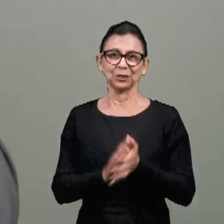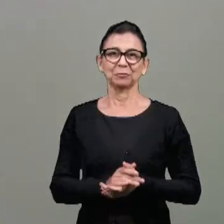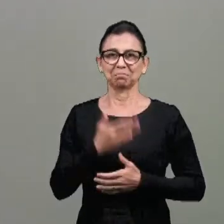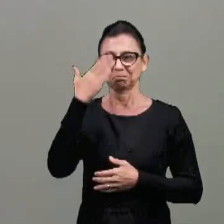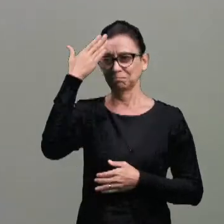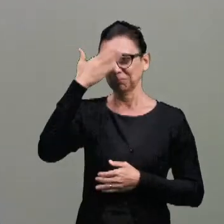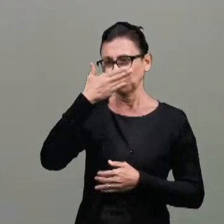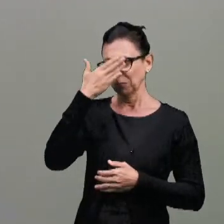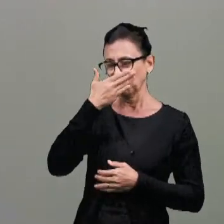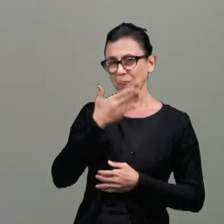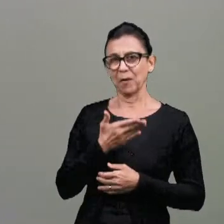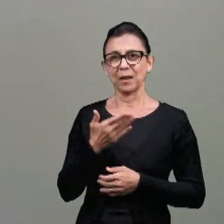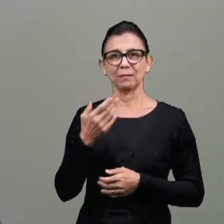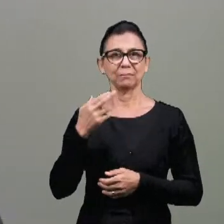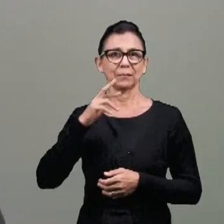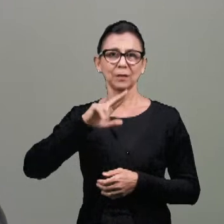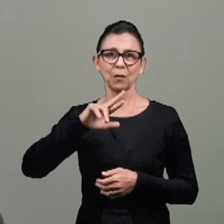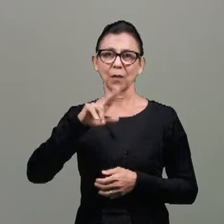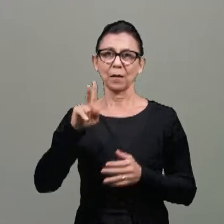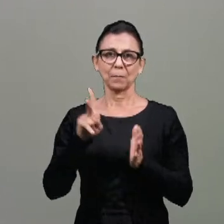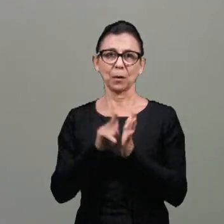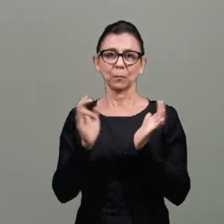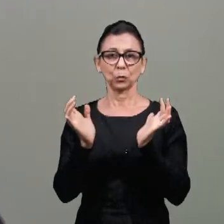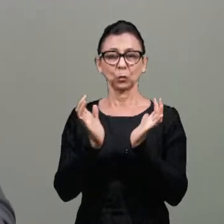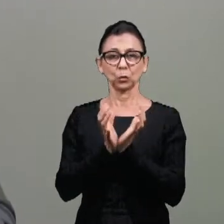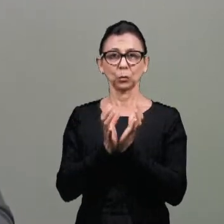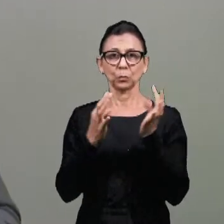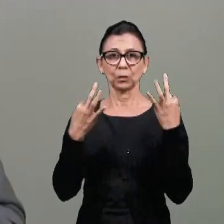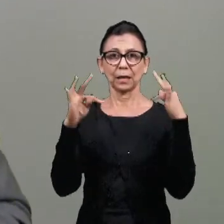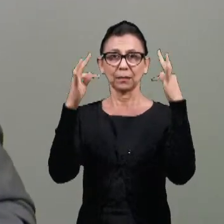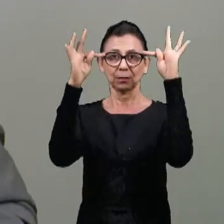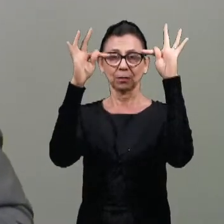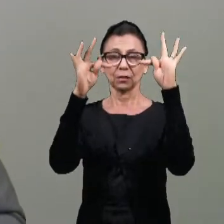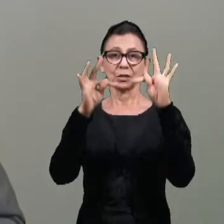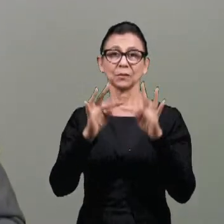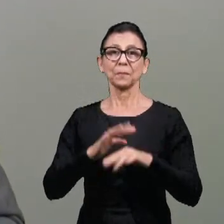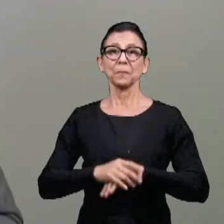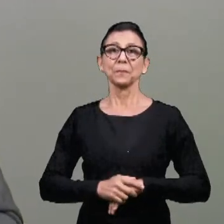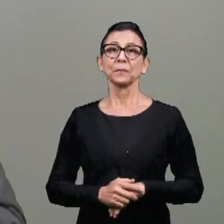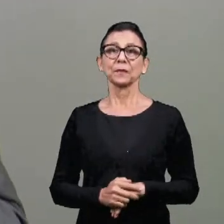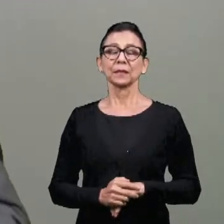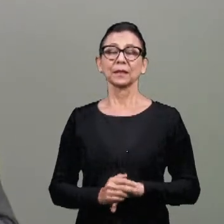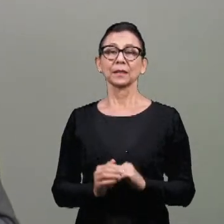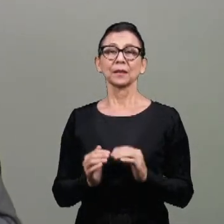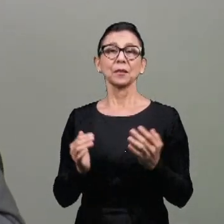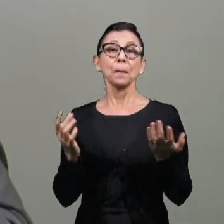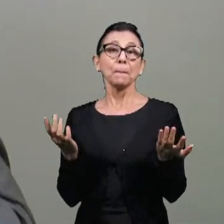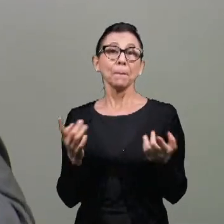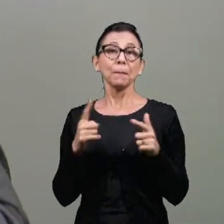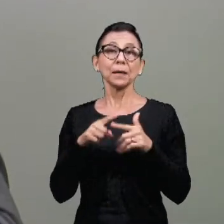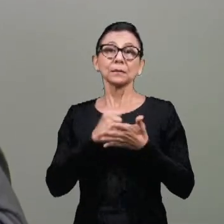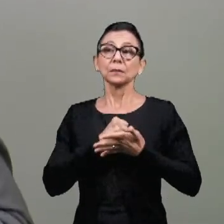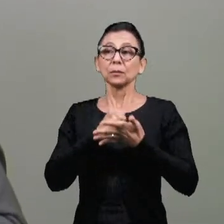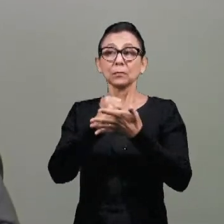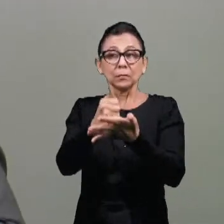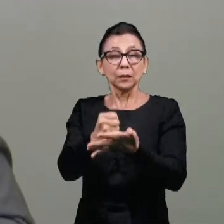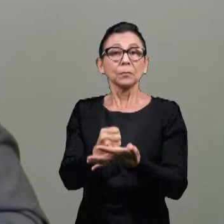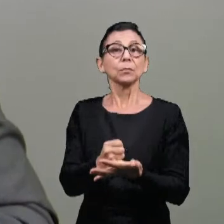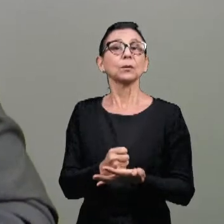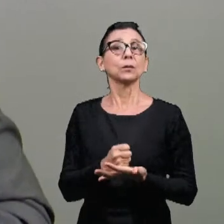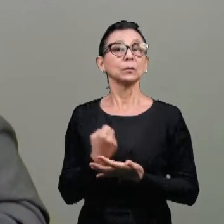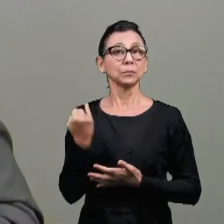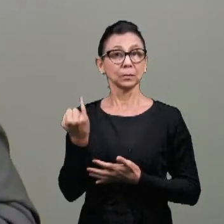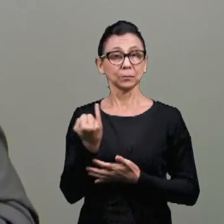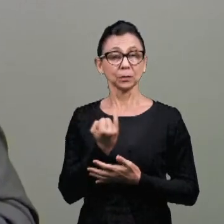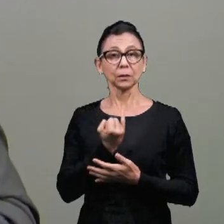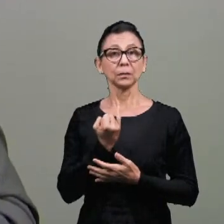aqui, nem é da equipe técnica, mas que tem uma contribuição muito grande para a rádio, dentre eles o pastor João da